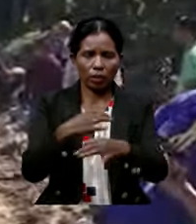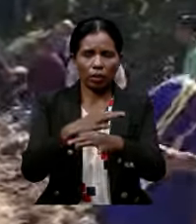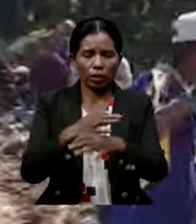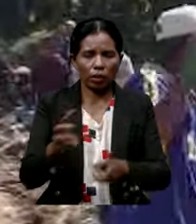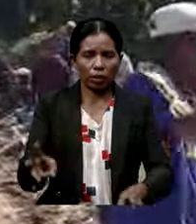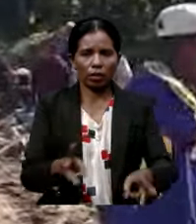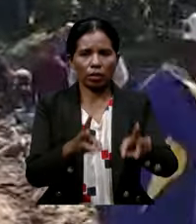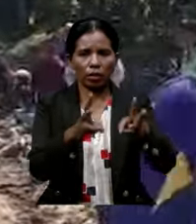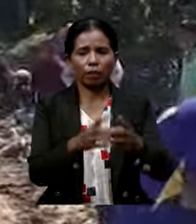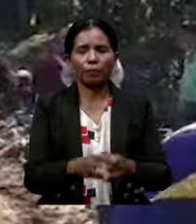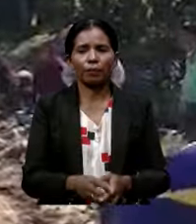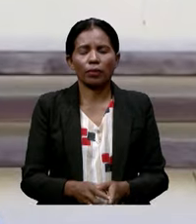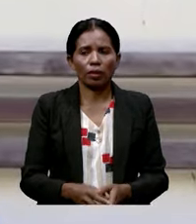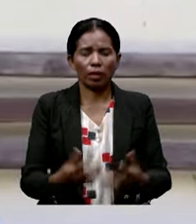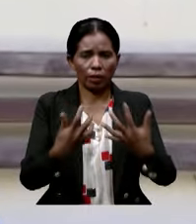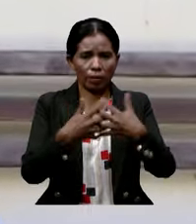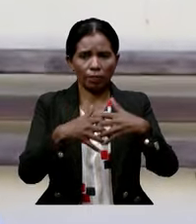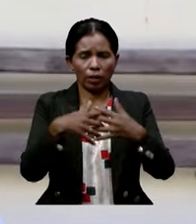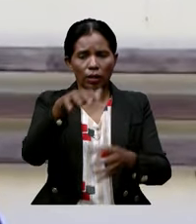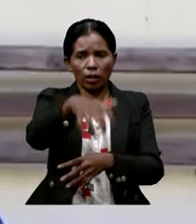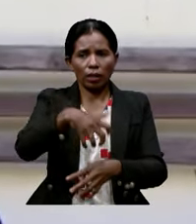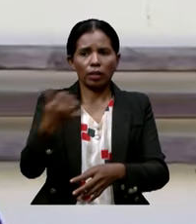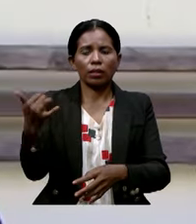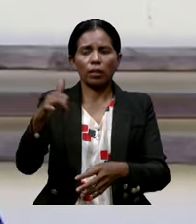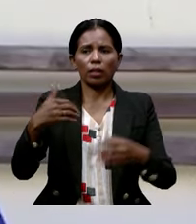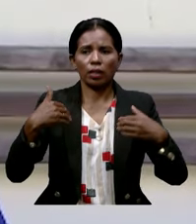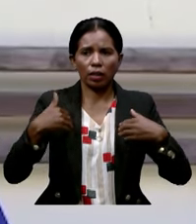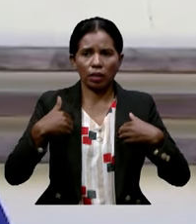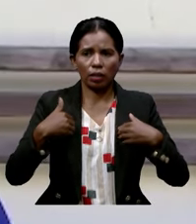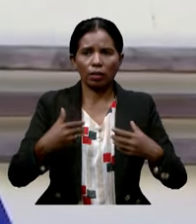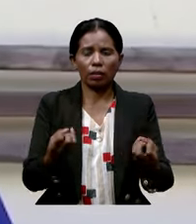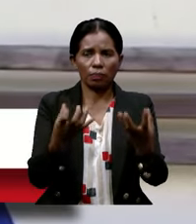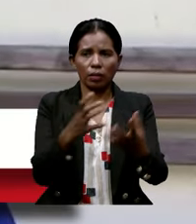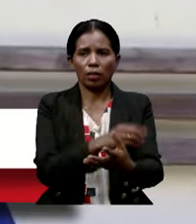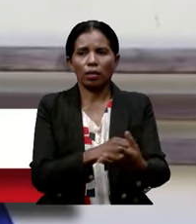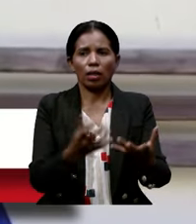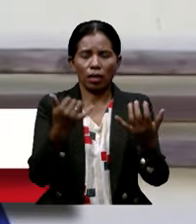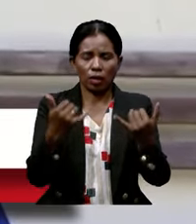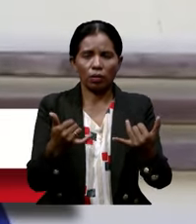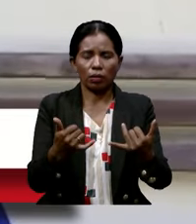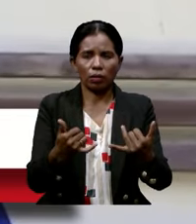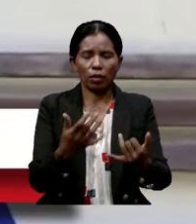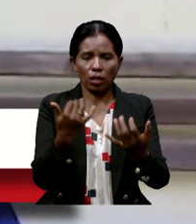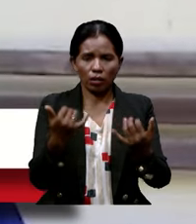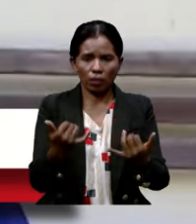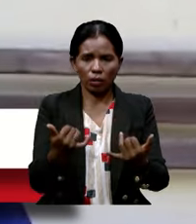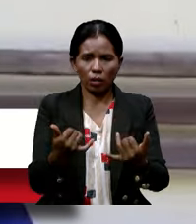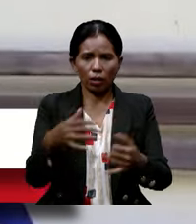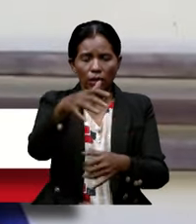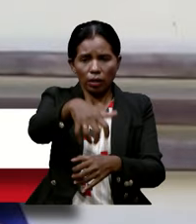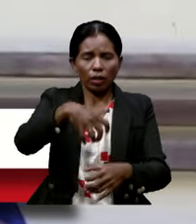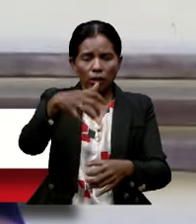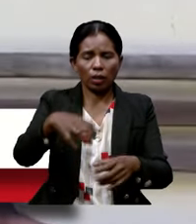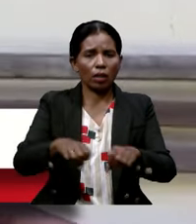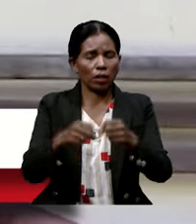estrada. Maki ne sira iha maki ne beke barak. Agora maki ne be de lauk ne agora estrago gahne